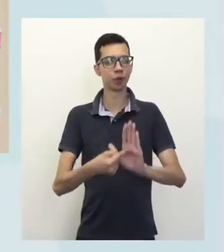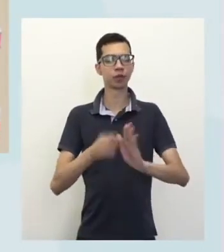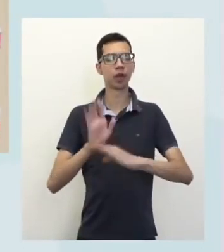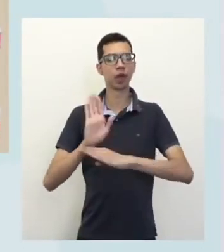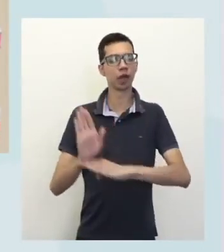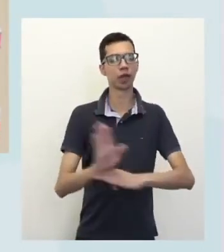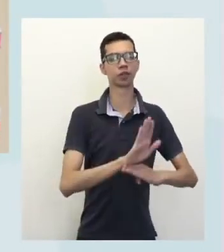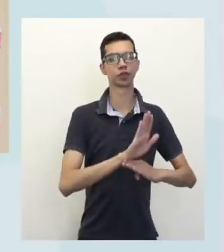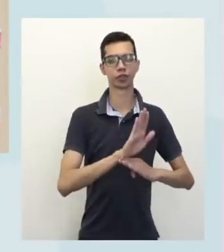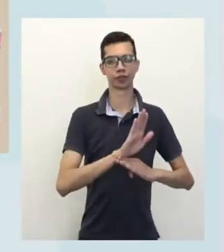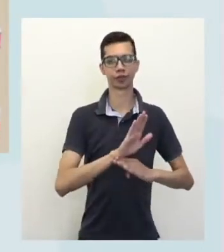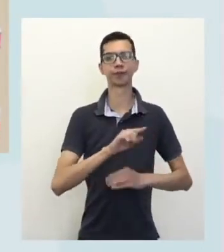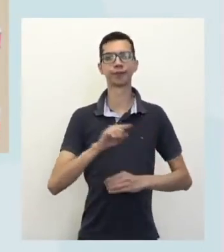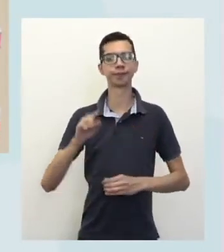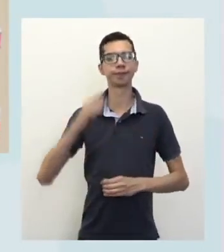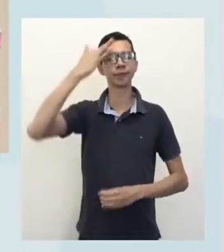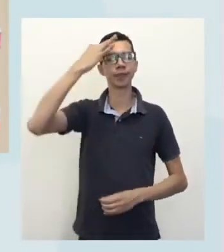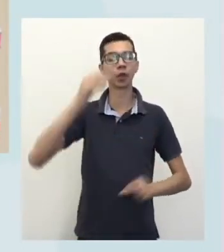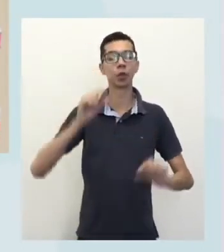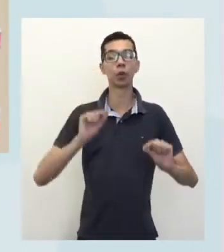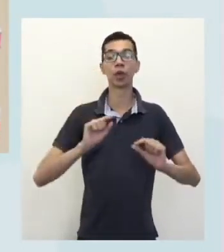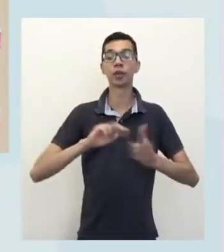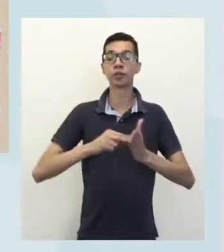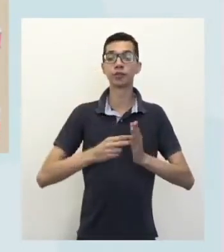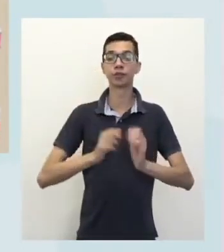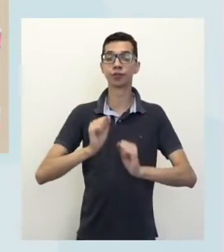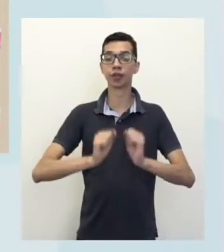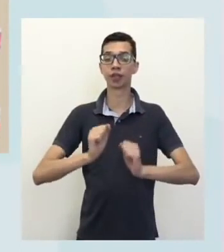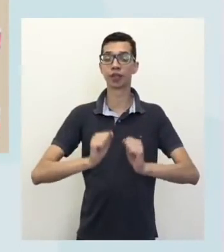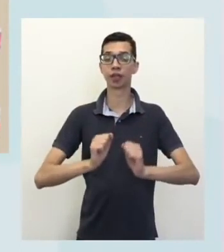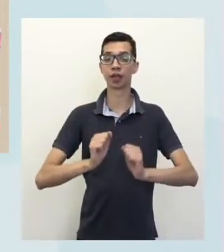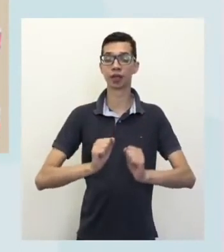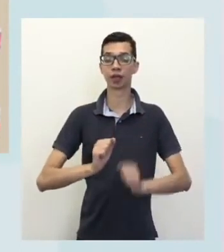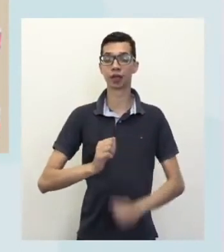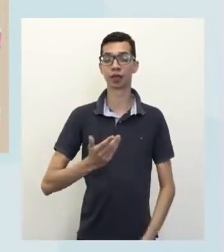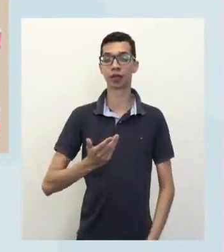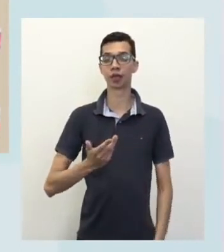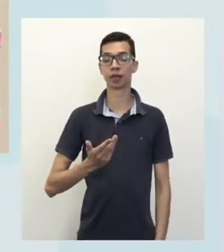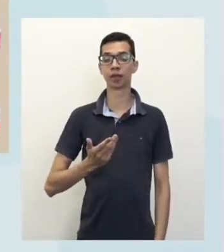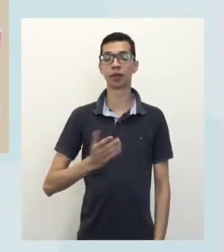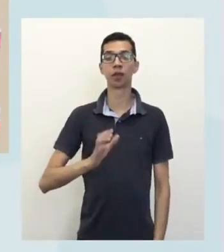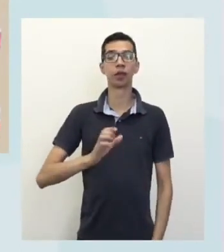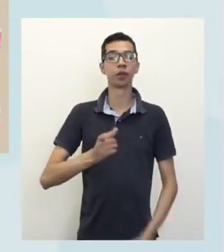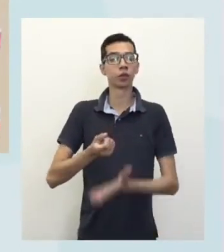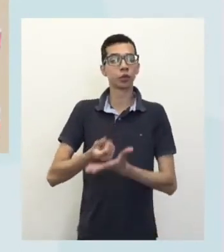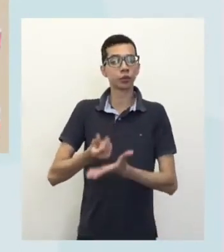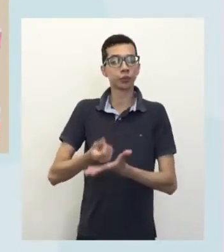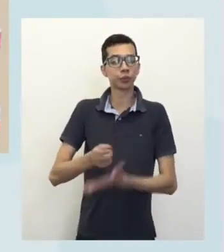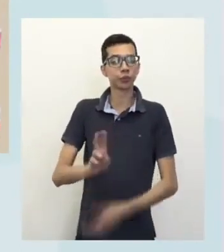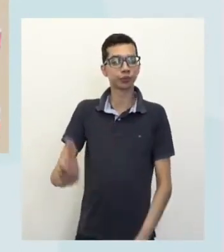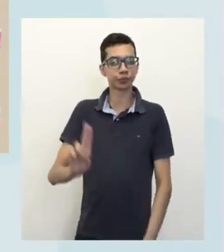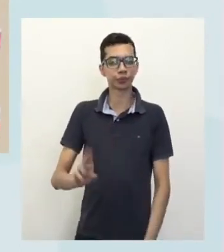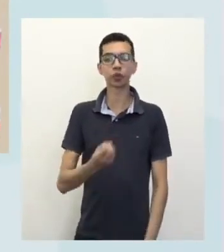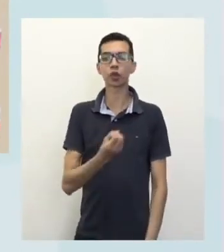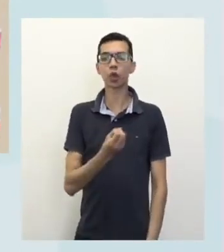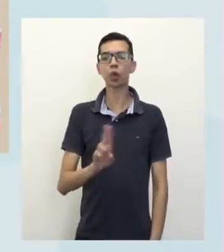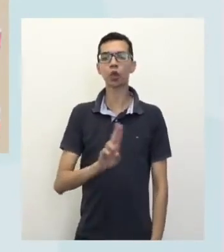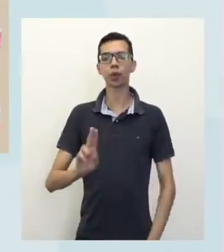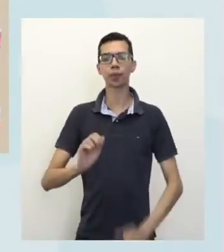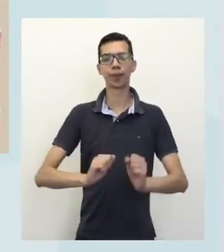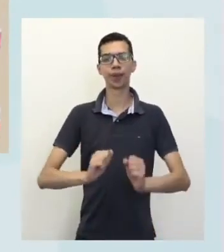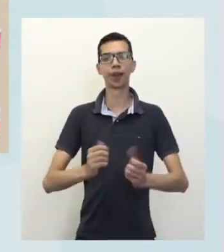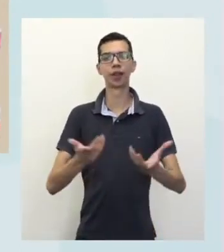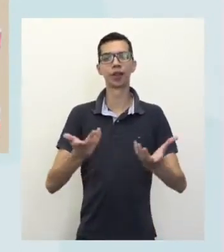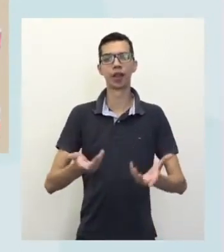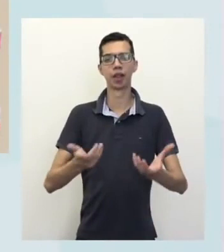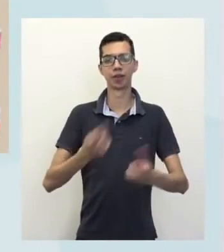O que significa indústria de bens de consumo ou indústria leve que aparece aí para vocês? A gente trouxe na primeira